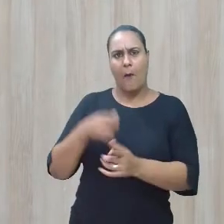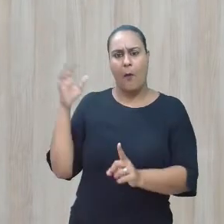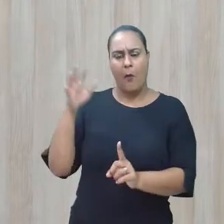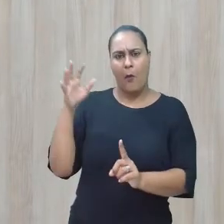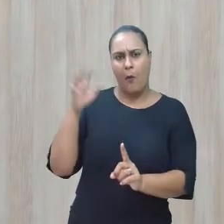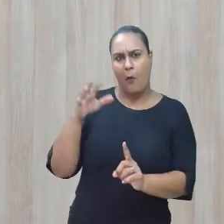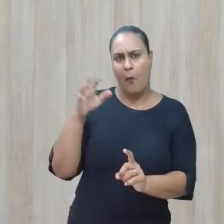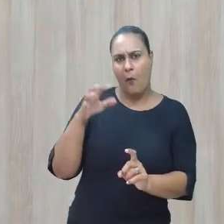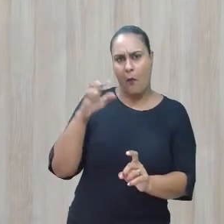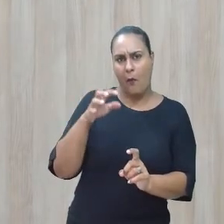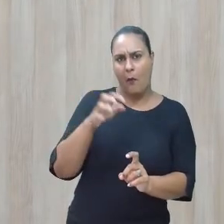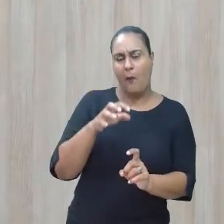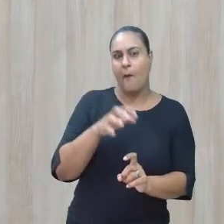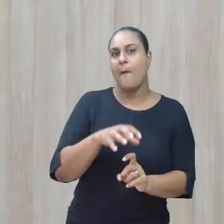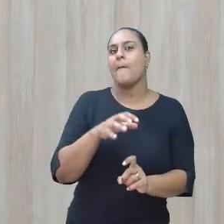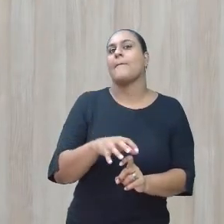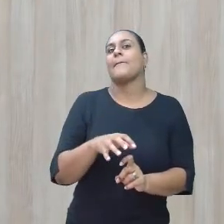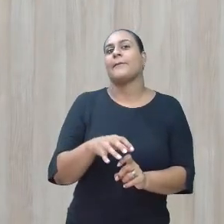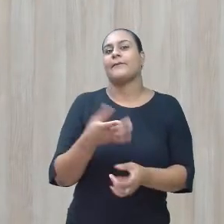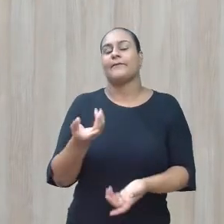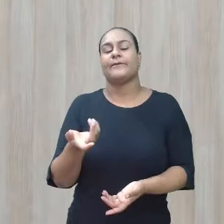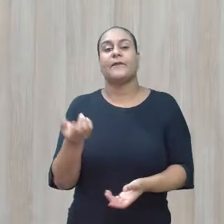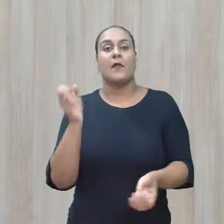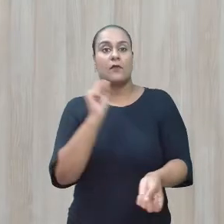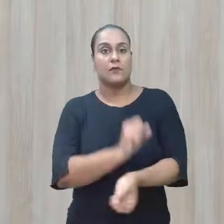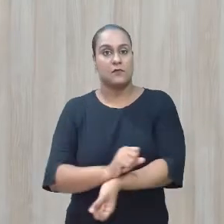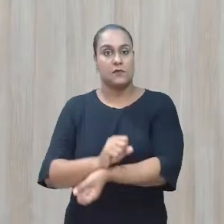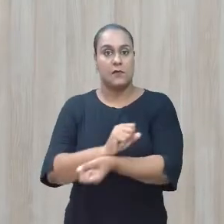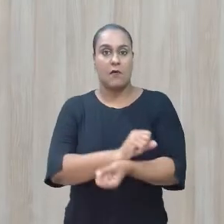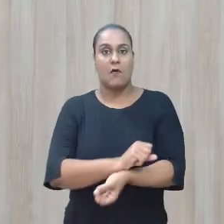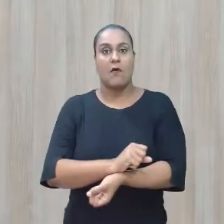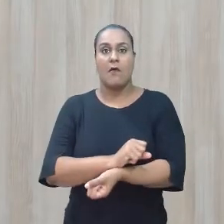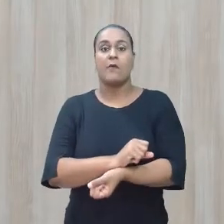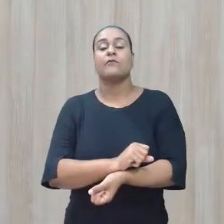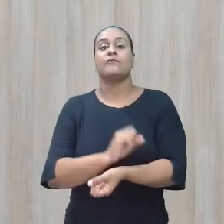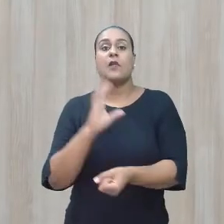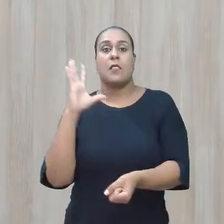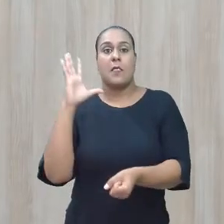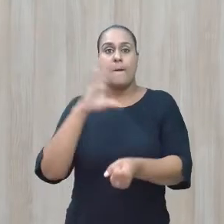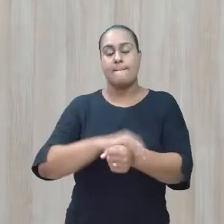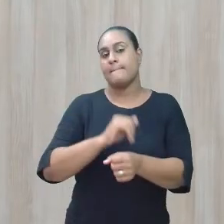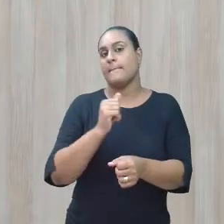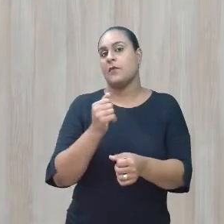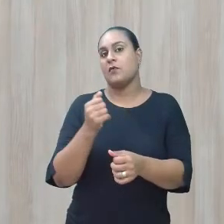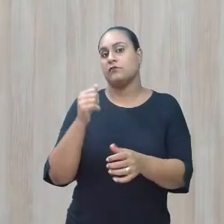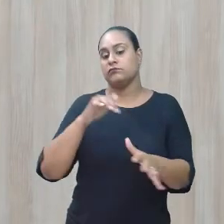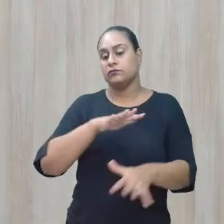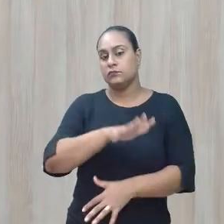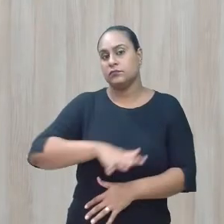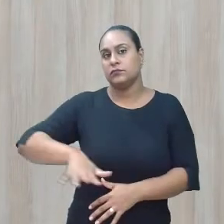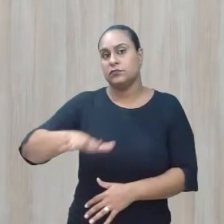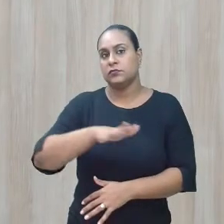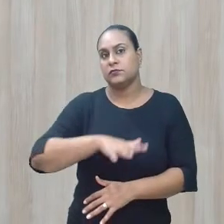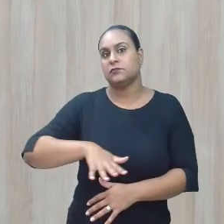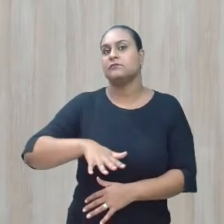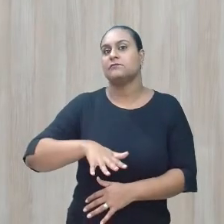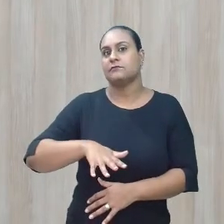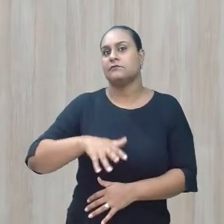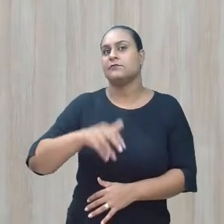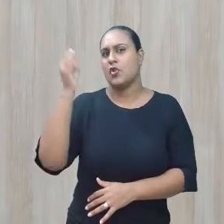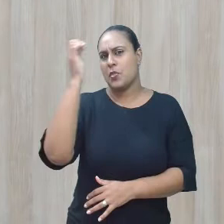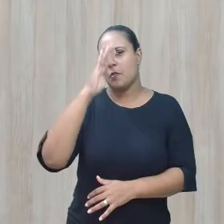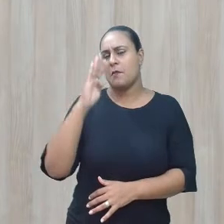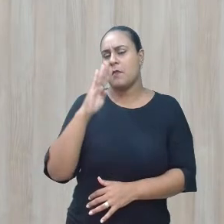os interesses da escravidão, da posse da terra, desse país excludente, né?